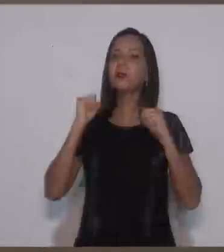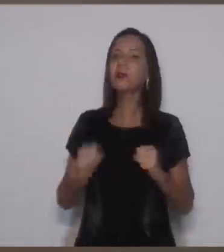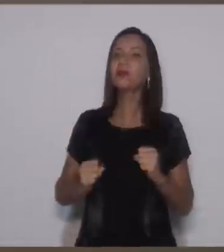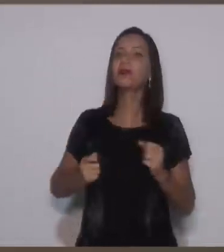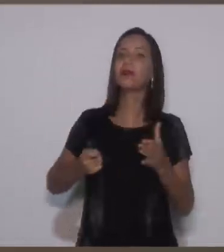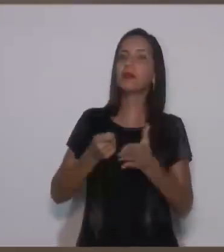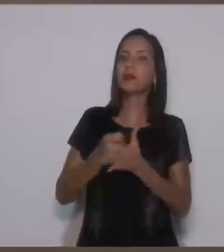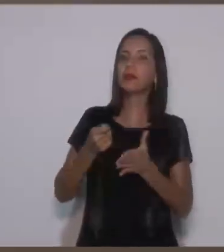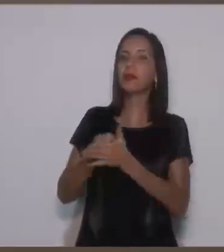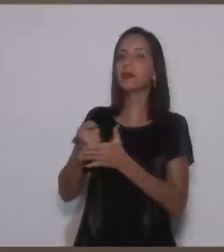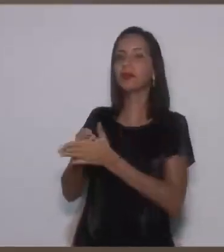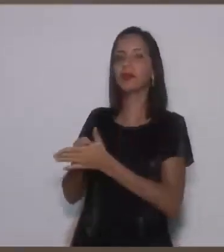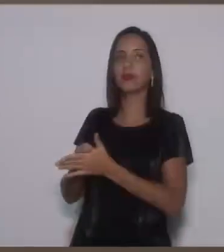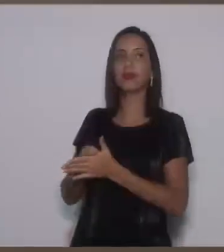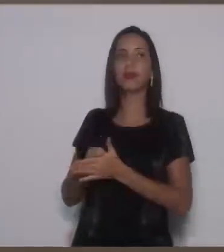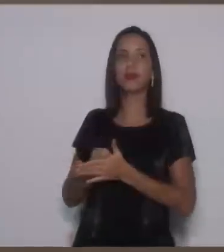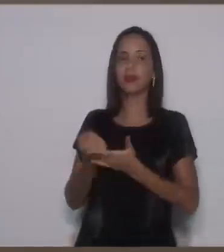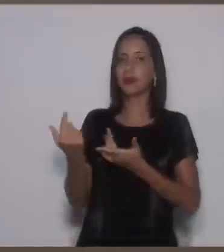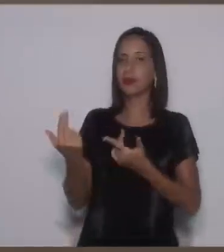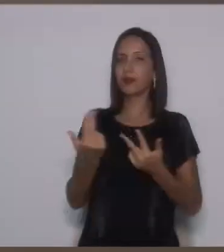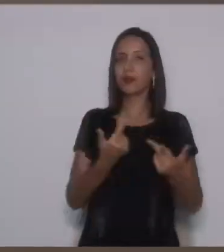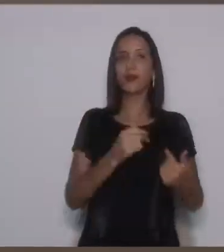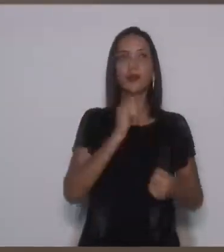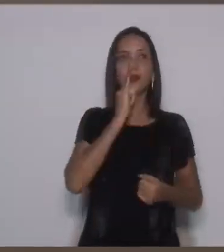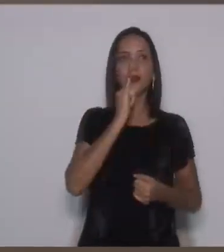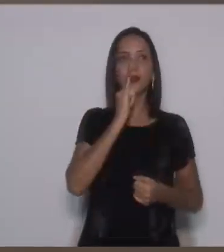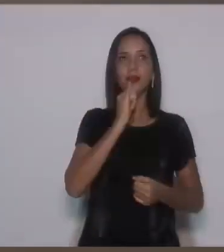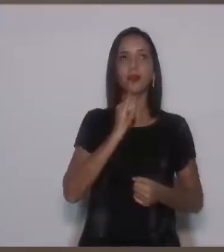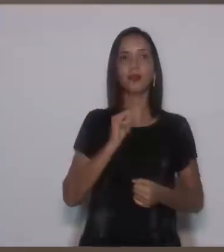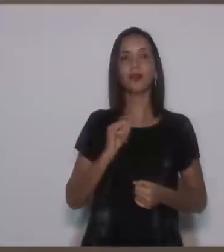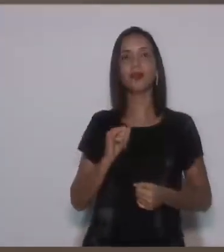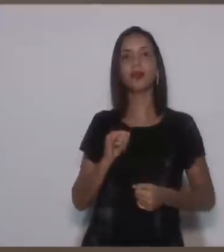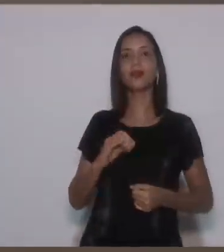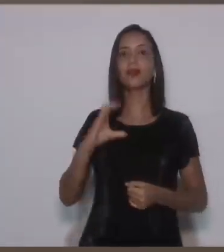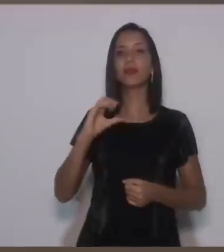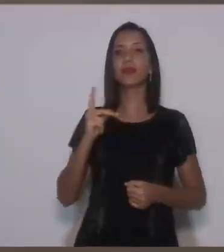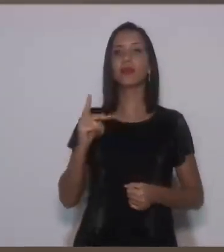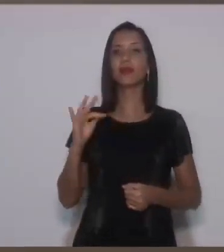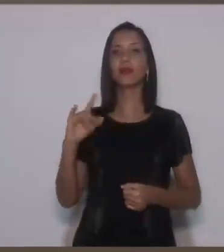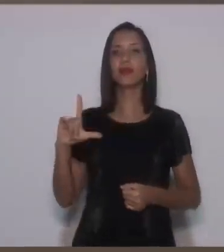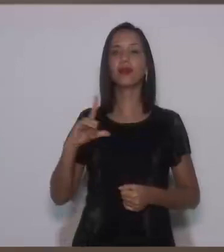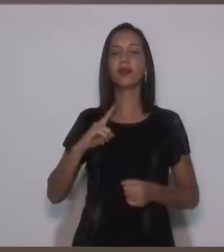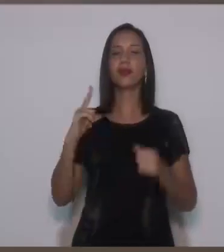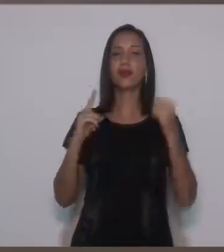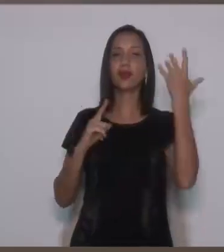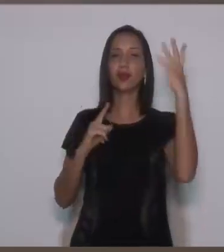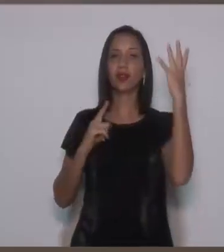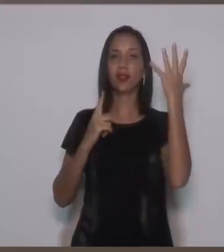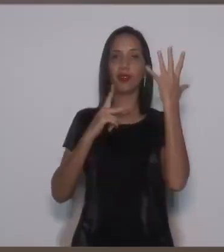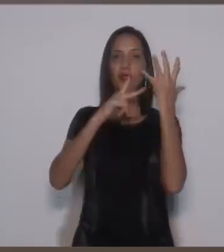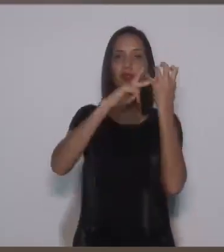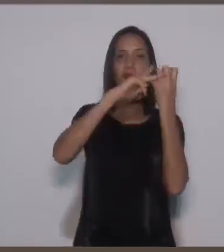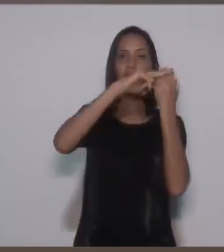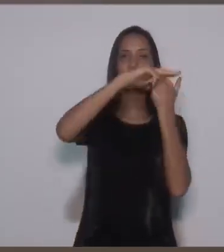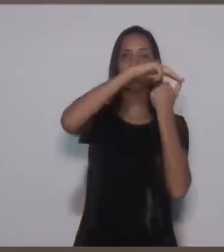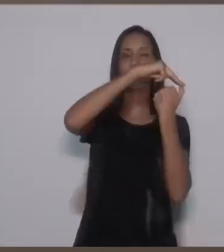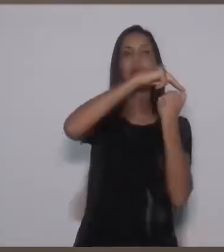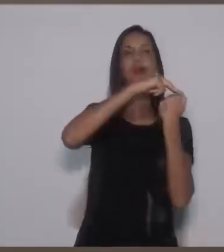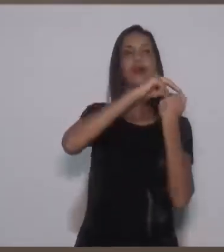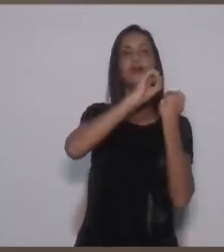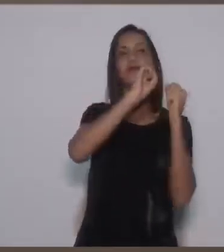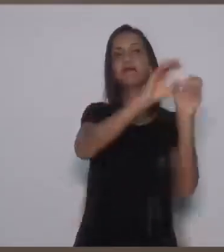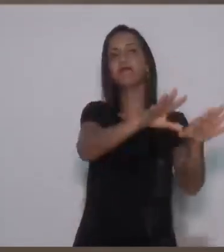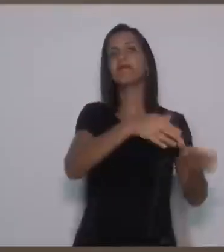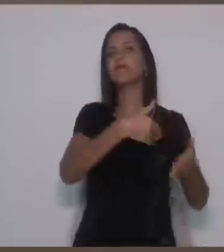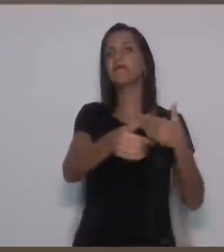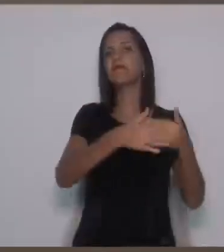acontecendo especificamente ali na Edenor João Tasca. A CPFL ela faz a poda das árvores e ela joga a poda em